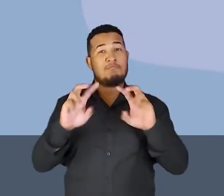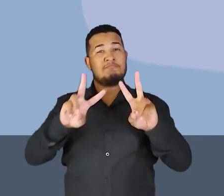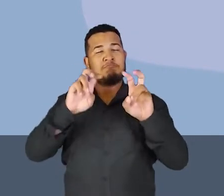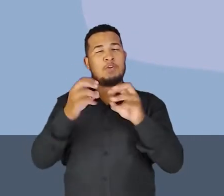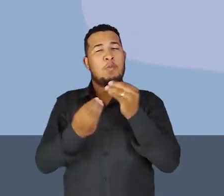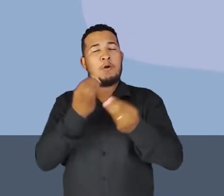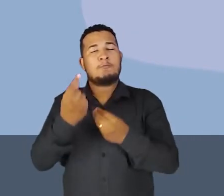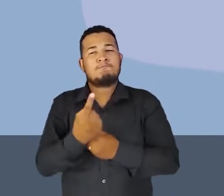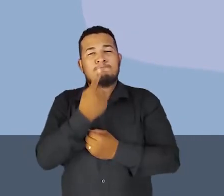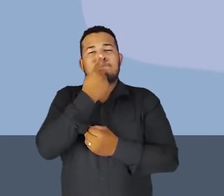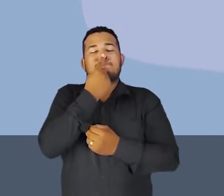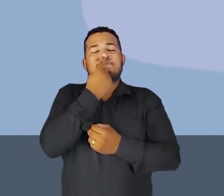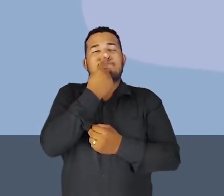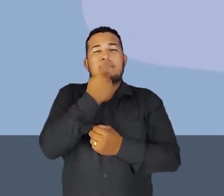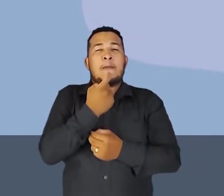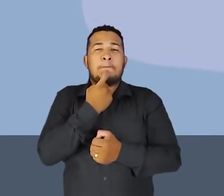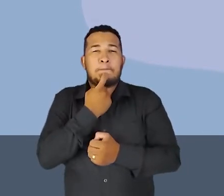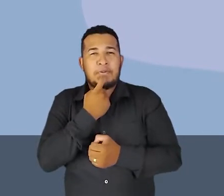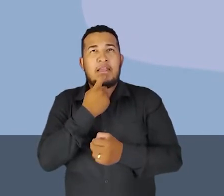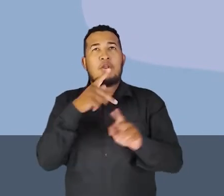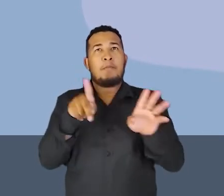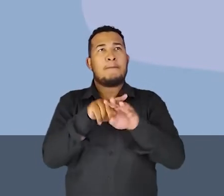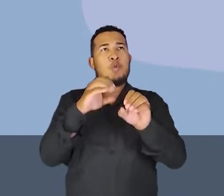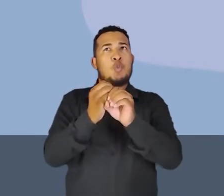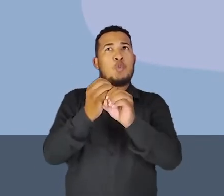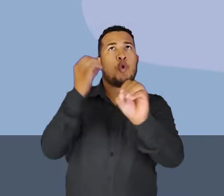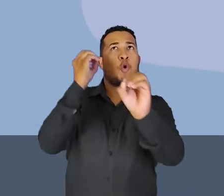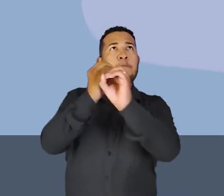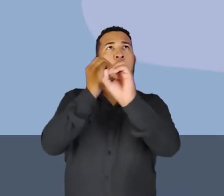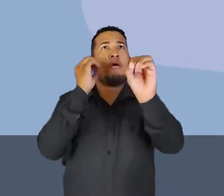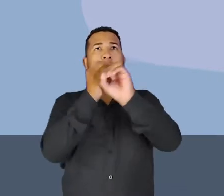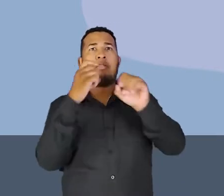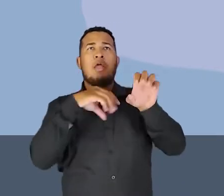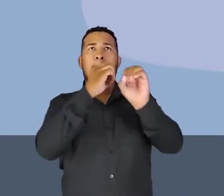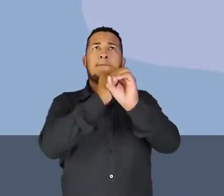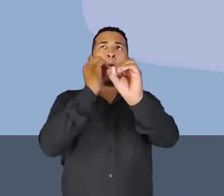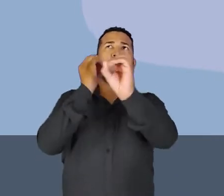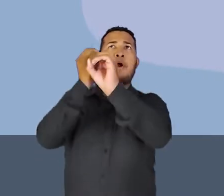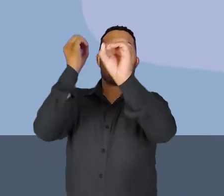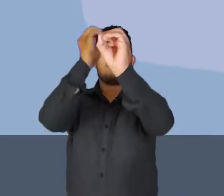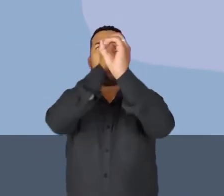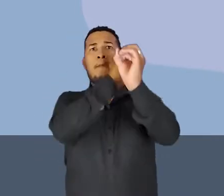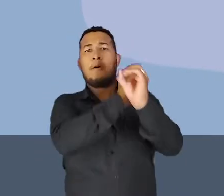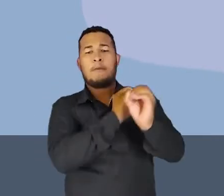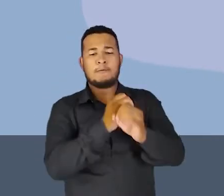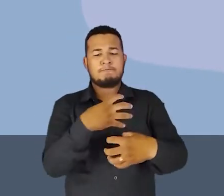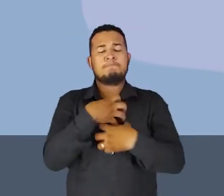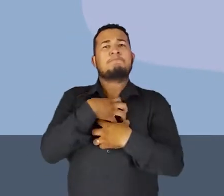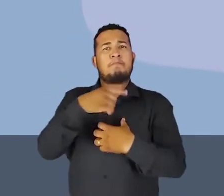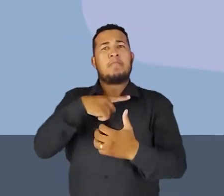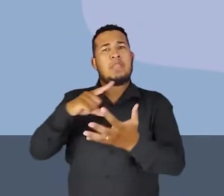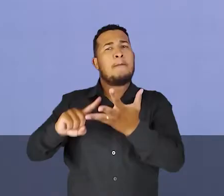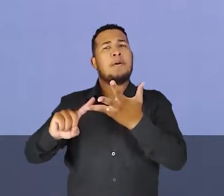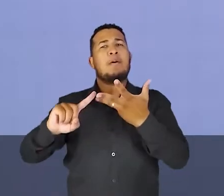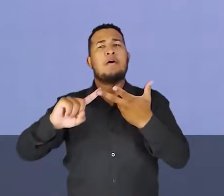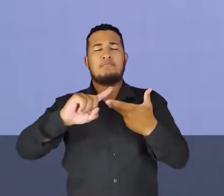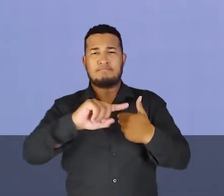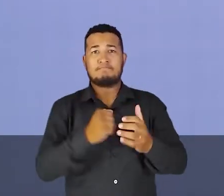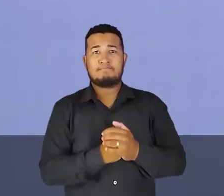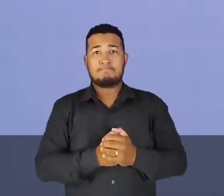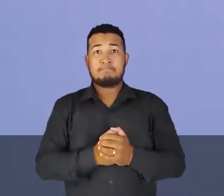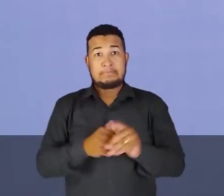íntimo, do contato próximo com esses tubos. São vários desses trabalhos em vários lugares. E